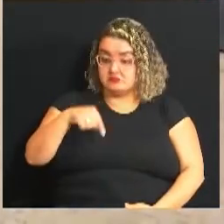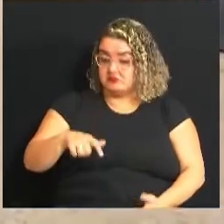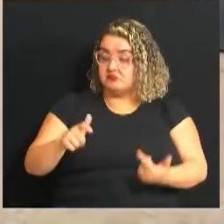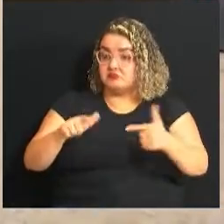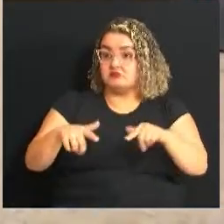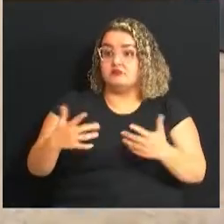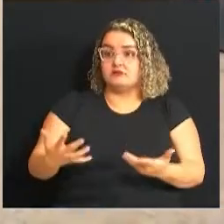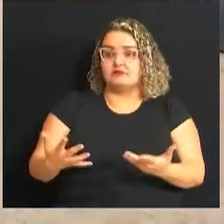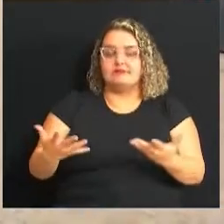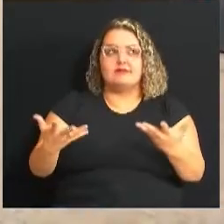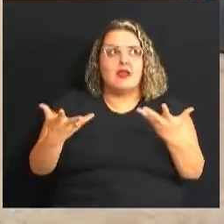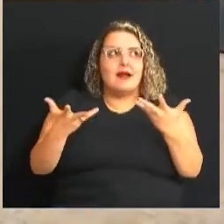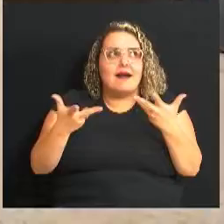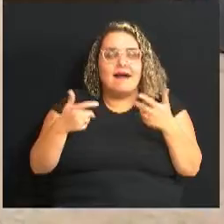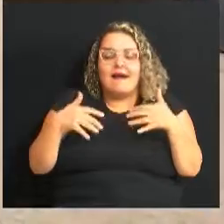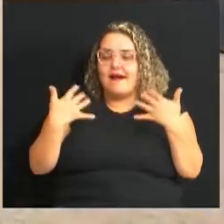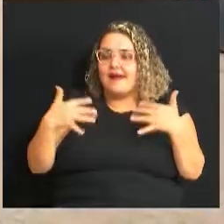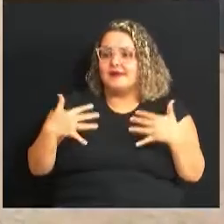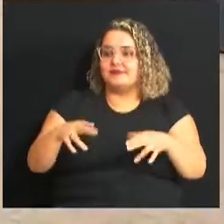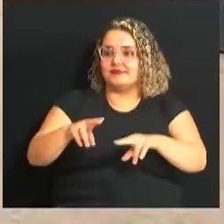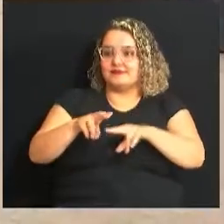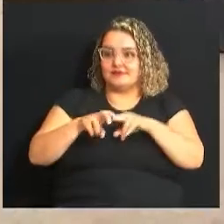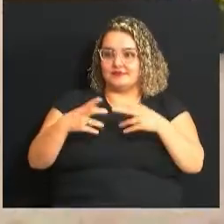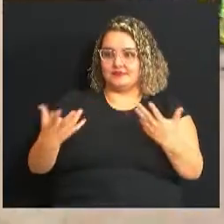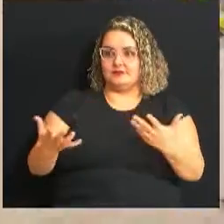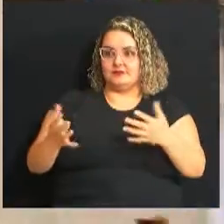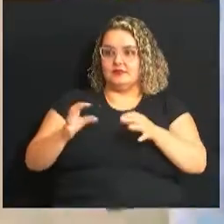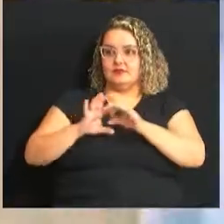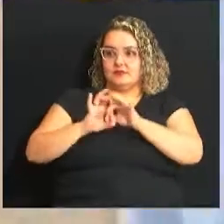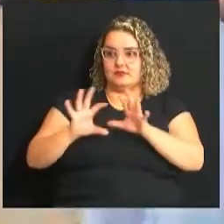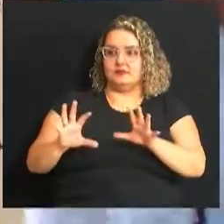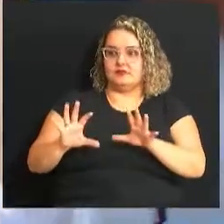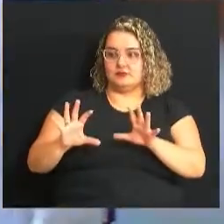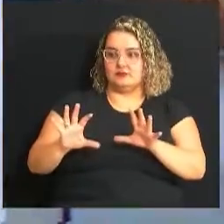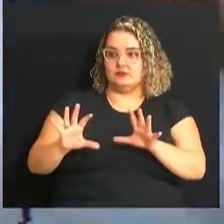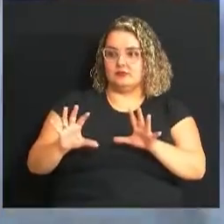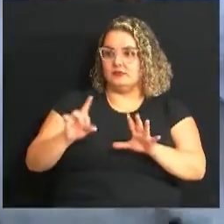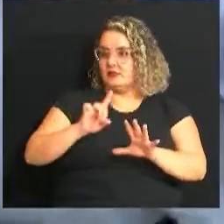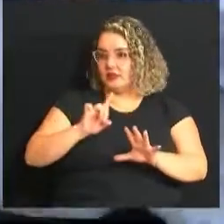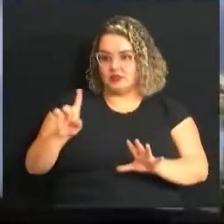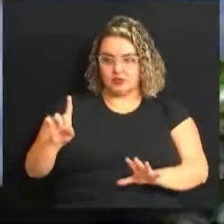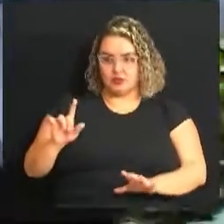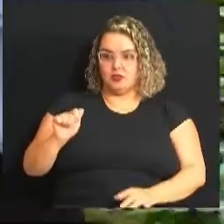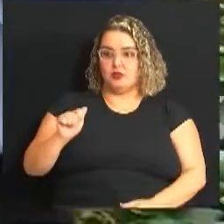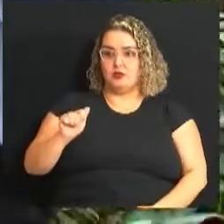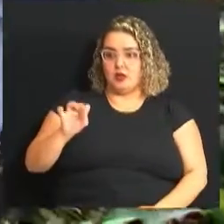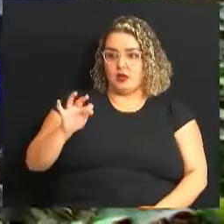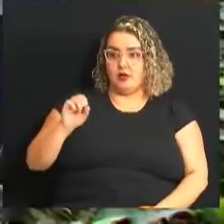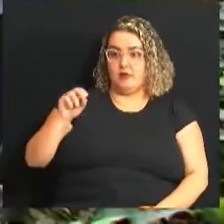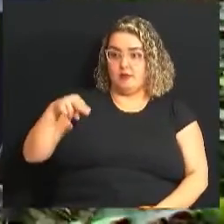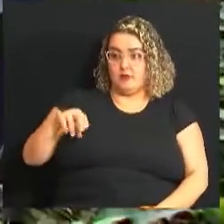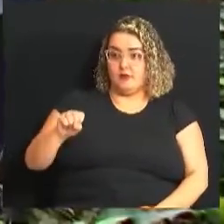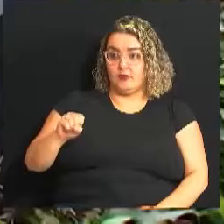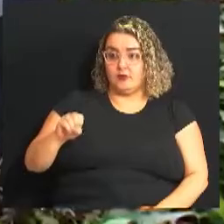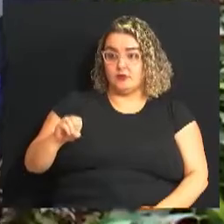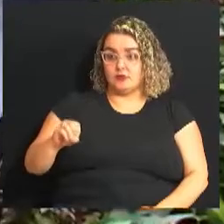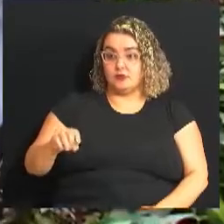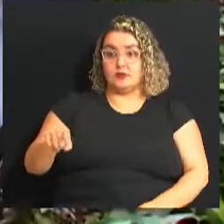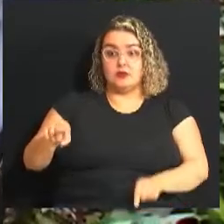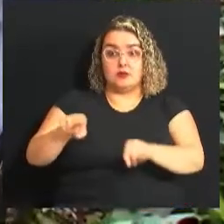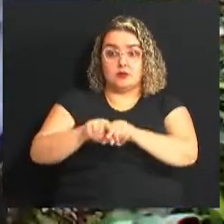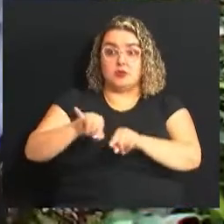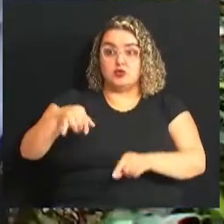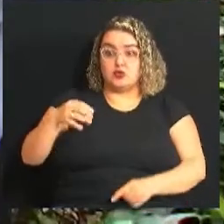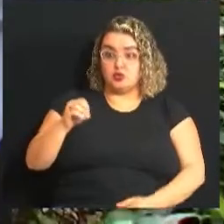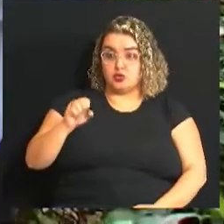tô encantada, viu? Por isso, ó, a gente já deixou, tá vendo? Eu já não estou mais com o Afonso, nem o Giuseppe. O Afonso já foi